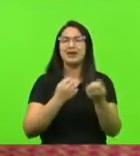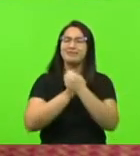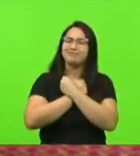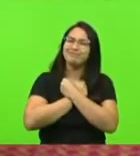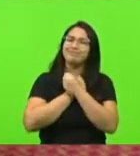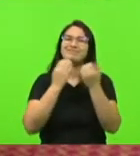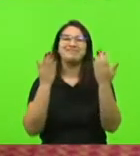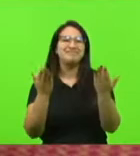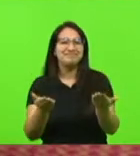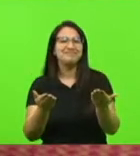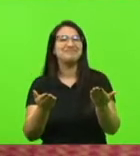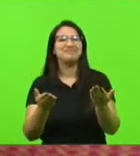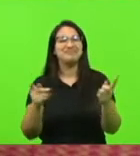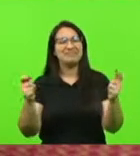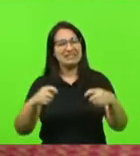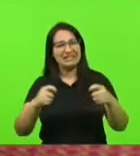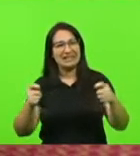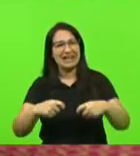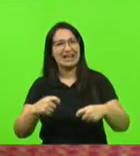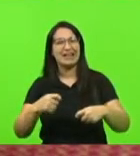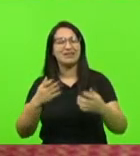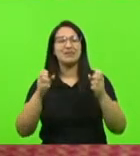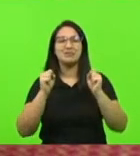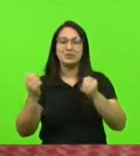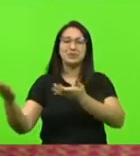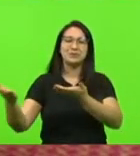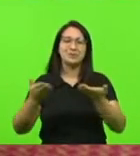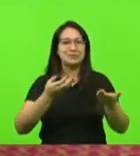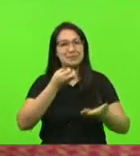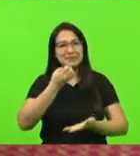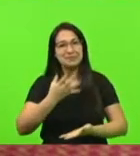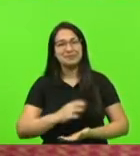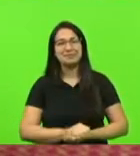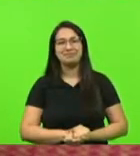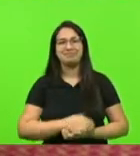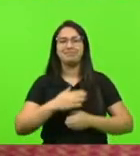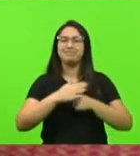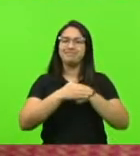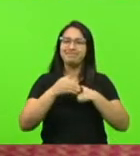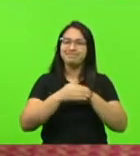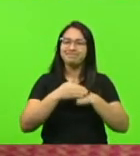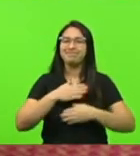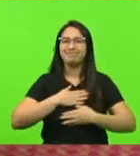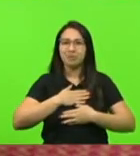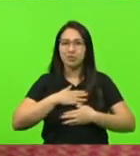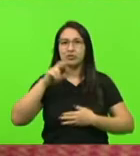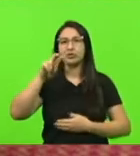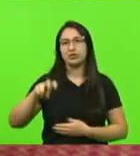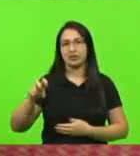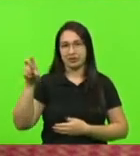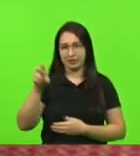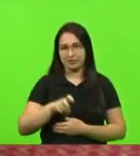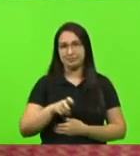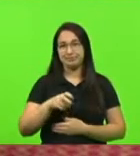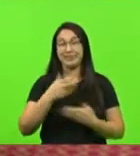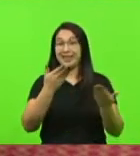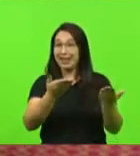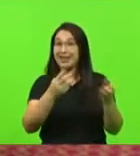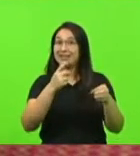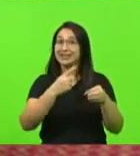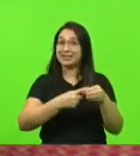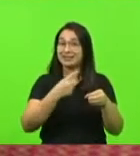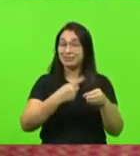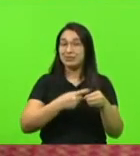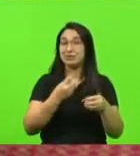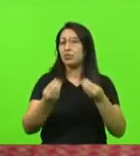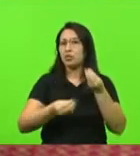Vossa Excelência que seja bem-vindo. Eu tenho um carinho muito grande por Xanxerê, uma das cidades também